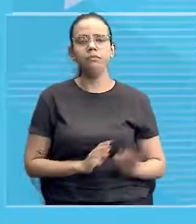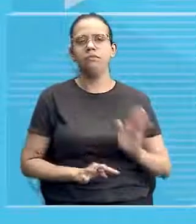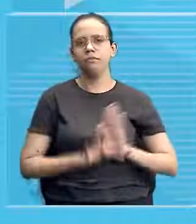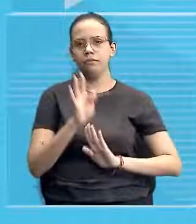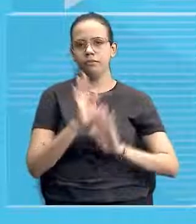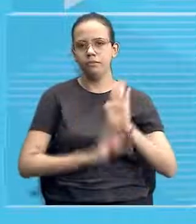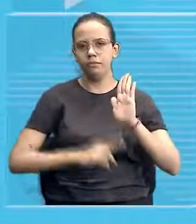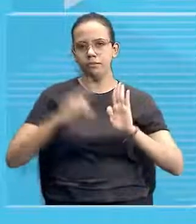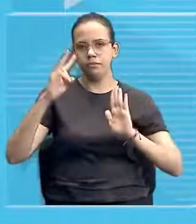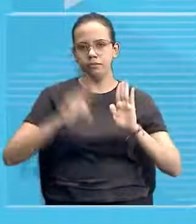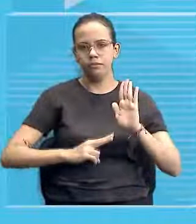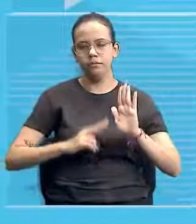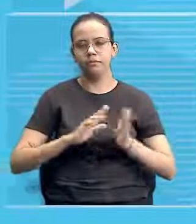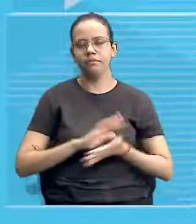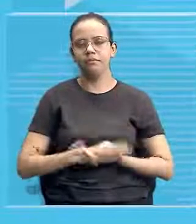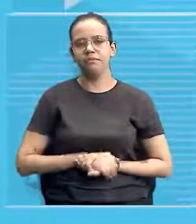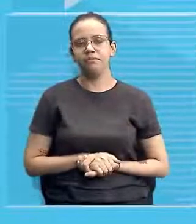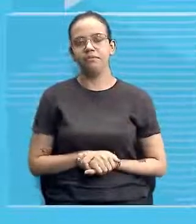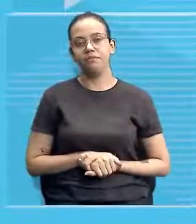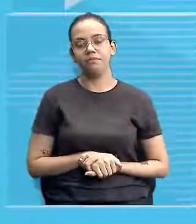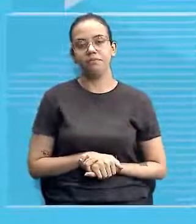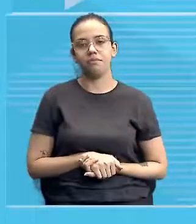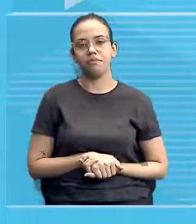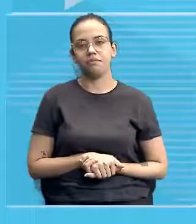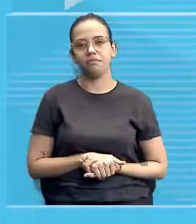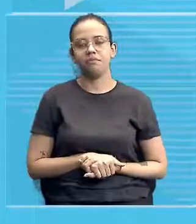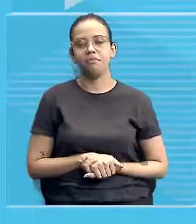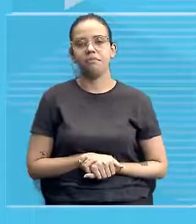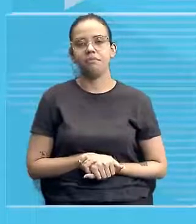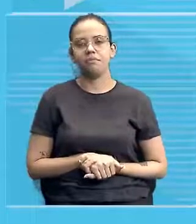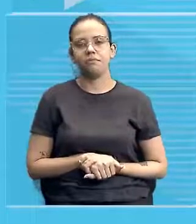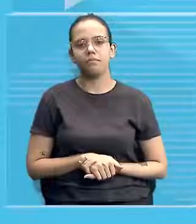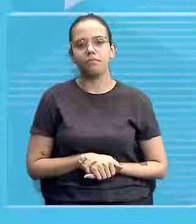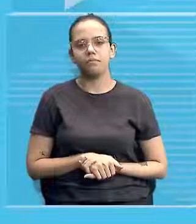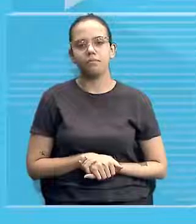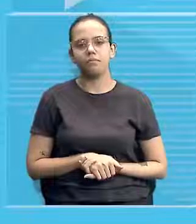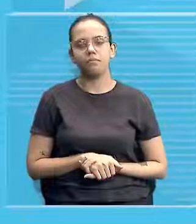Ninguém nasce mulher. Torna-se mulher.